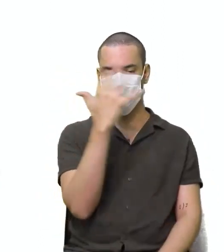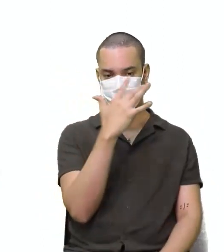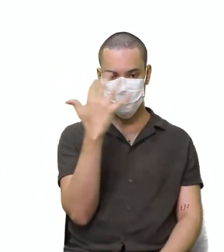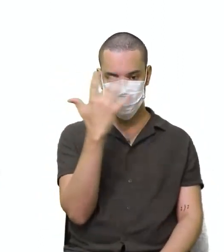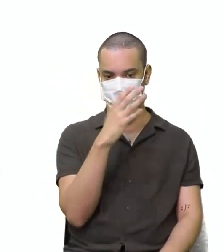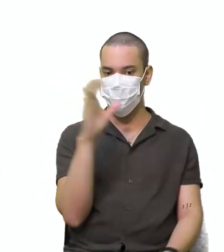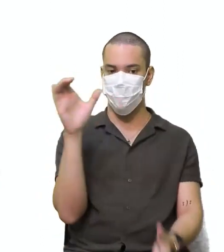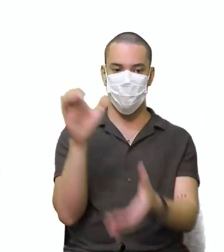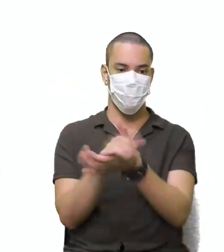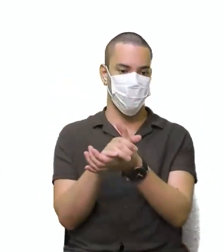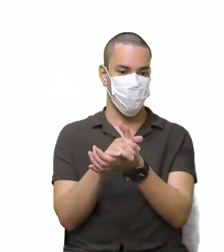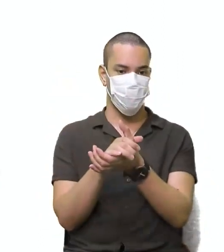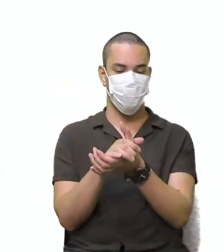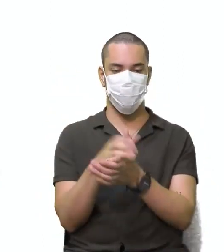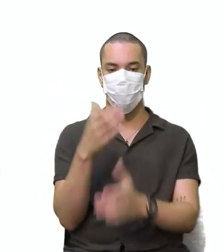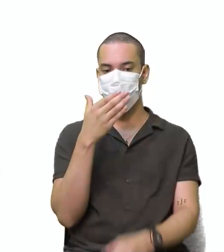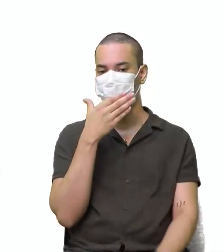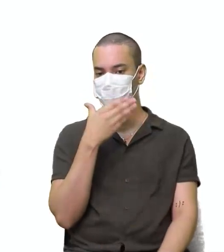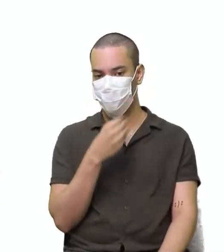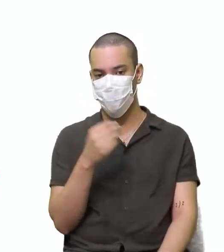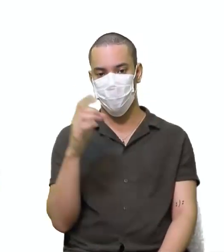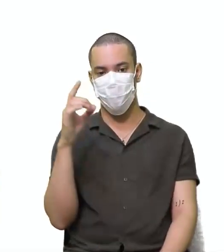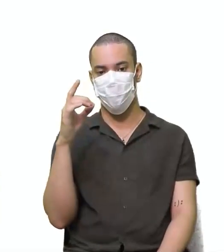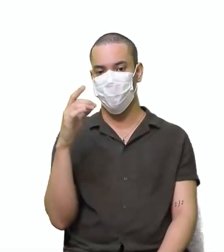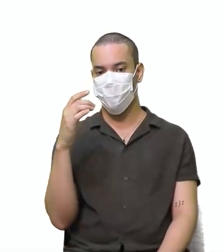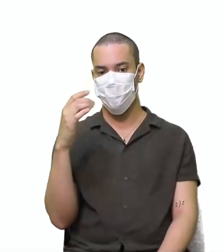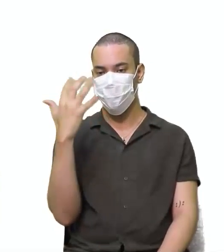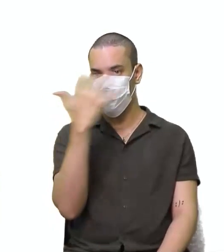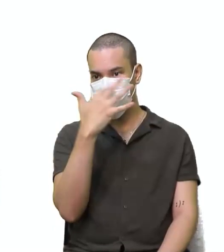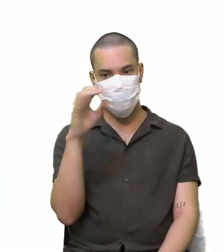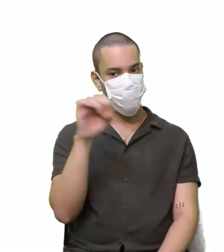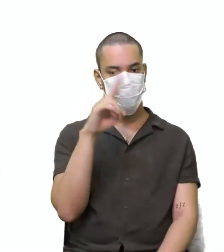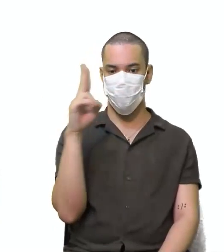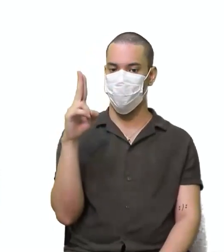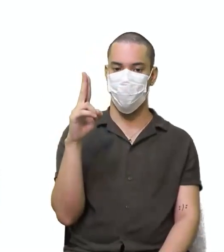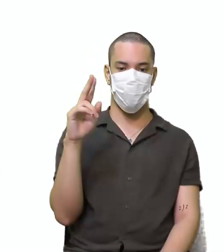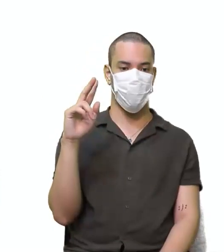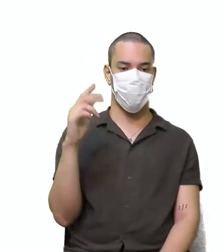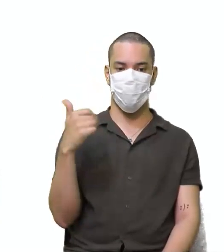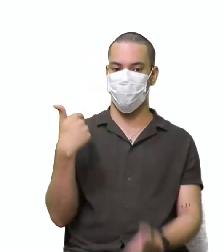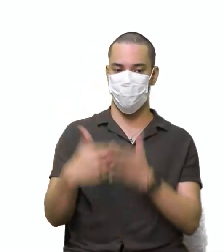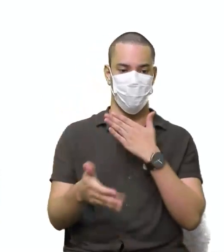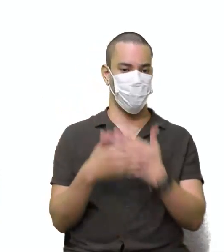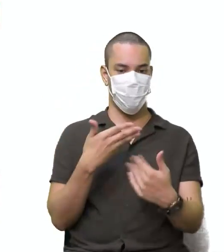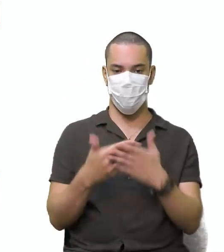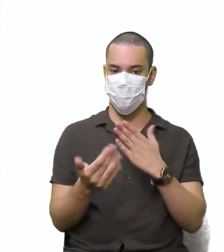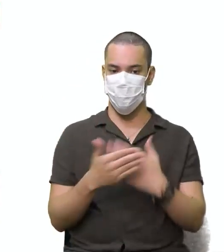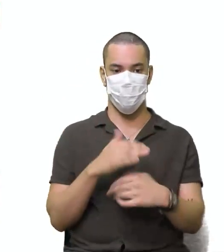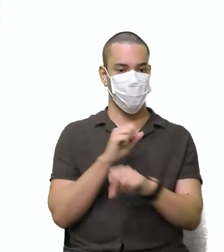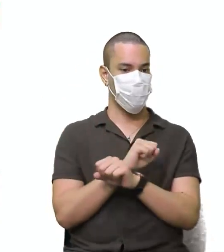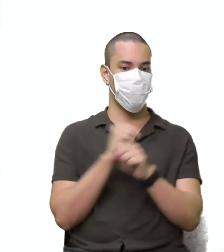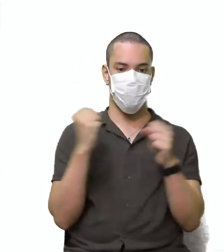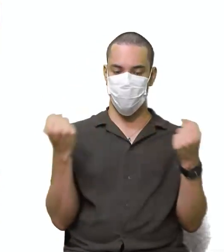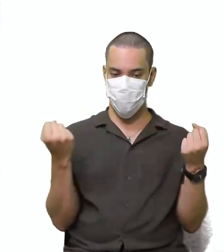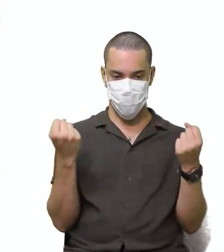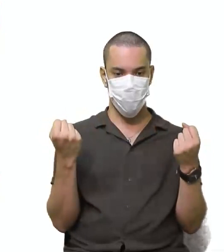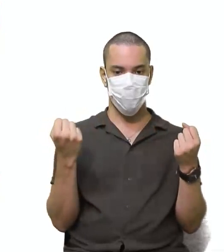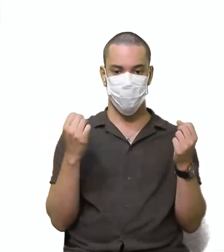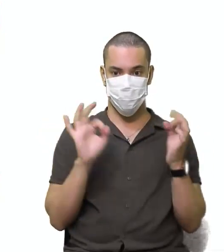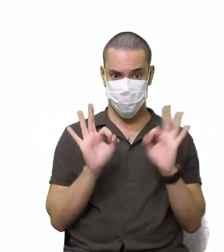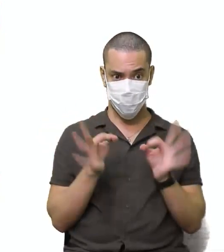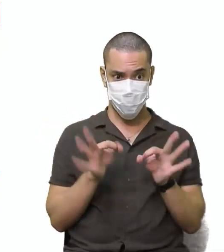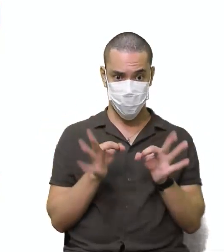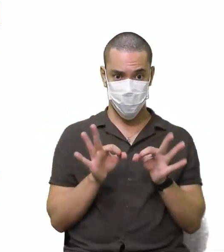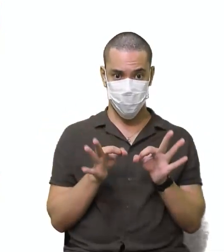com um homem daltônico ou com um homem heterozigoto ali, tá? Ou, enfim. Ok?